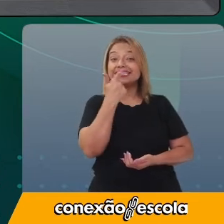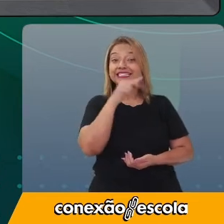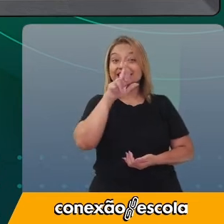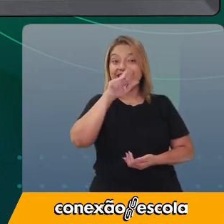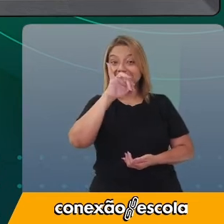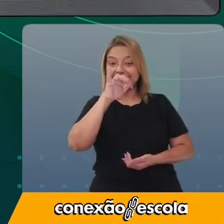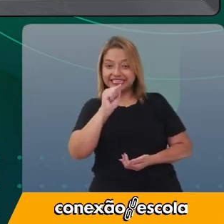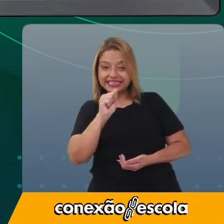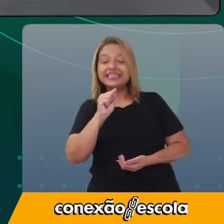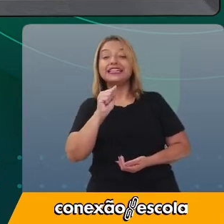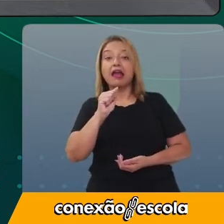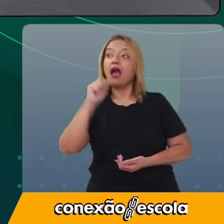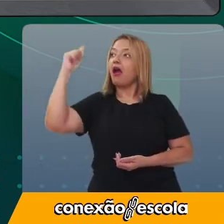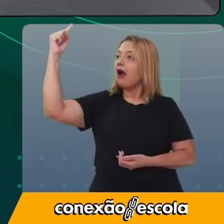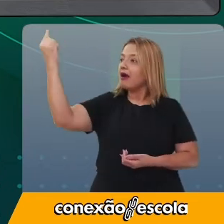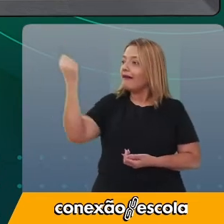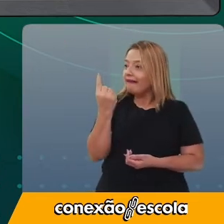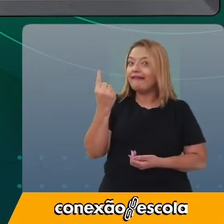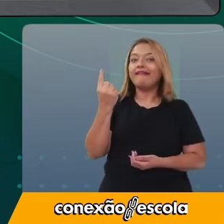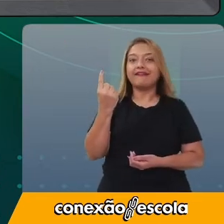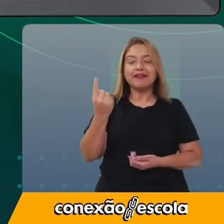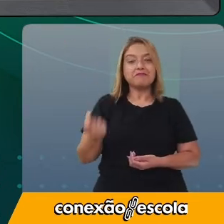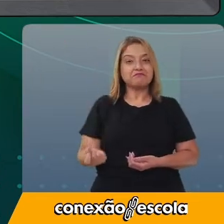Ria, aparecia.